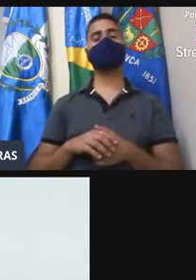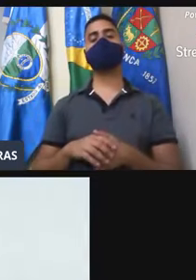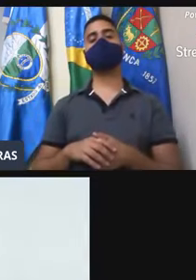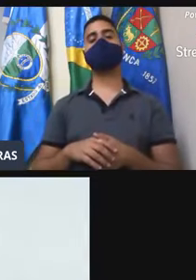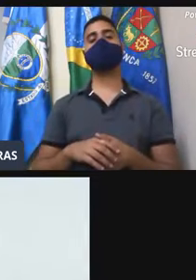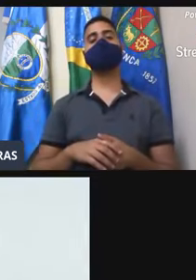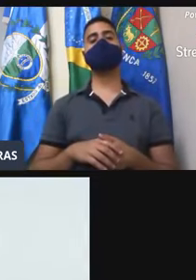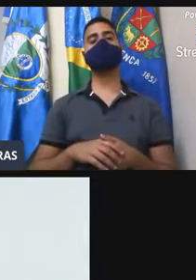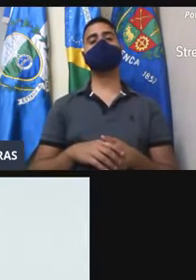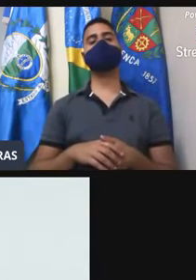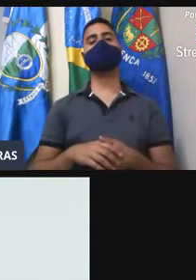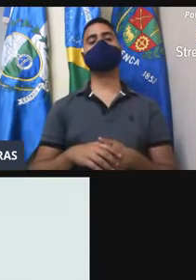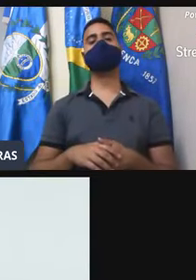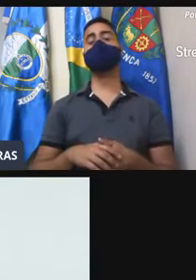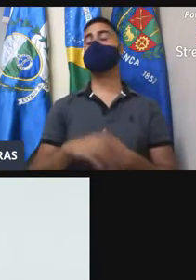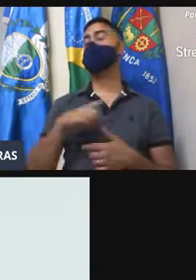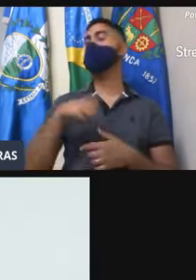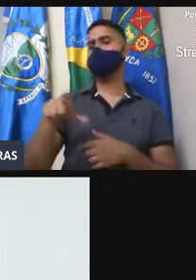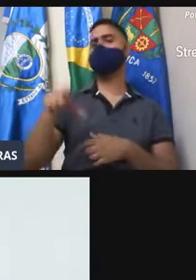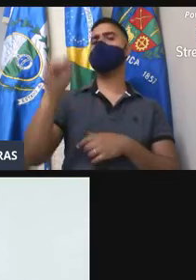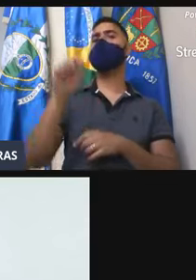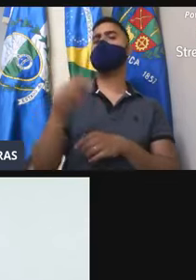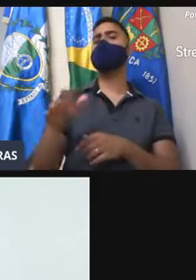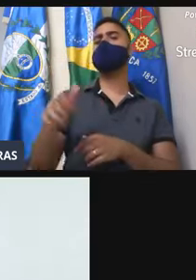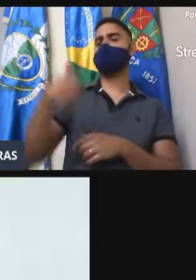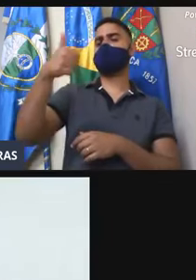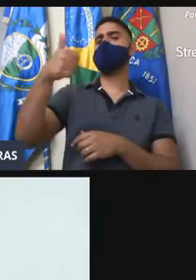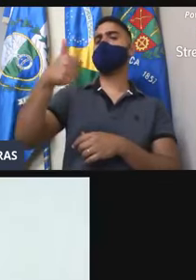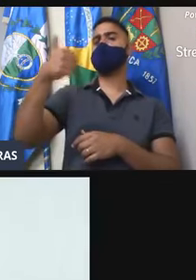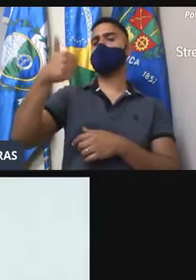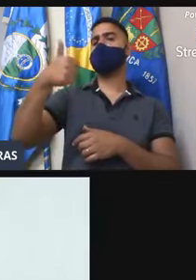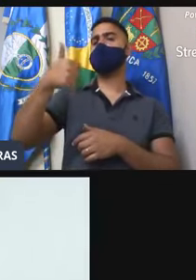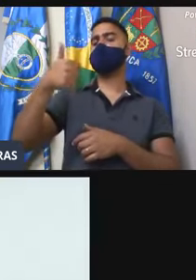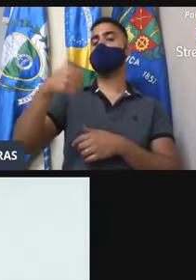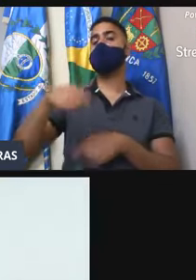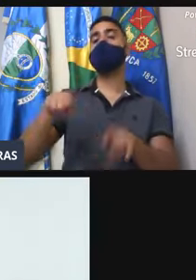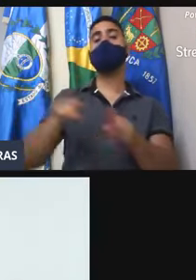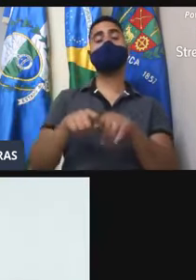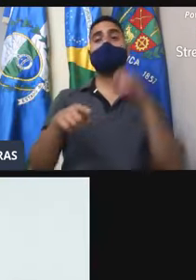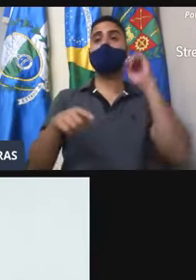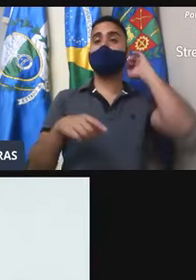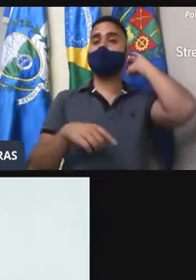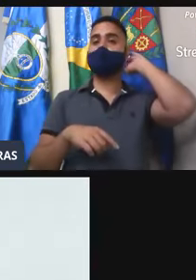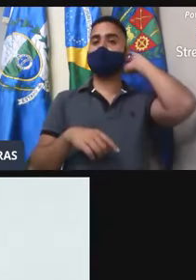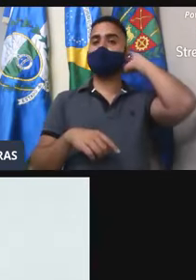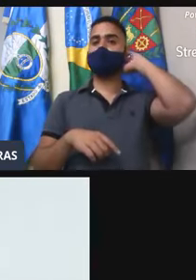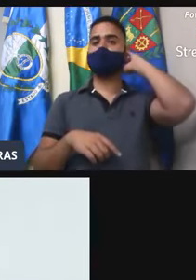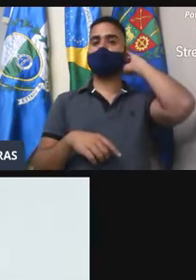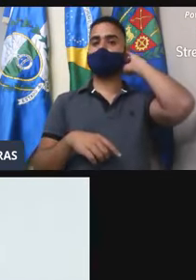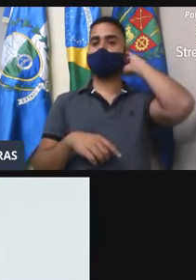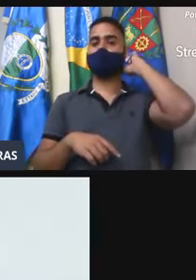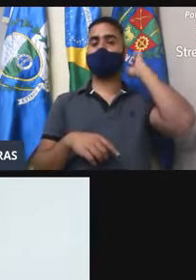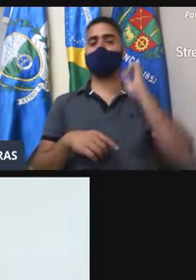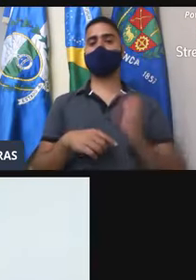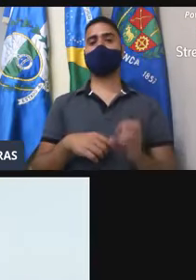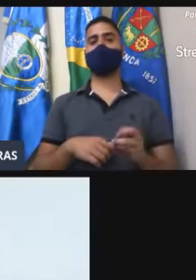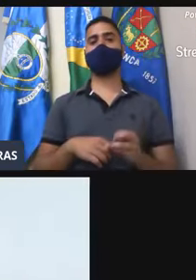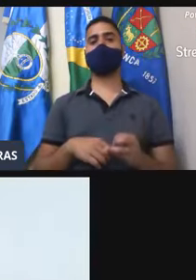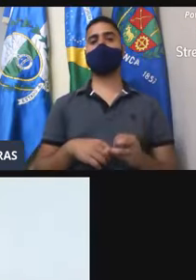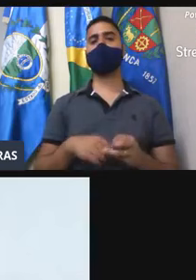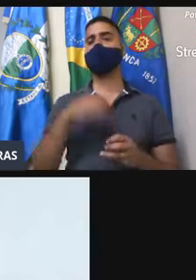de frente, né? Claro que esses têm a preferência de estar fazendo esse teste, aos funcionários que ficaram